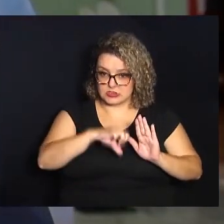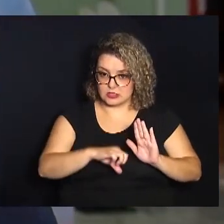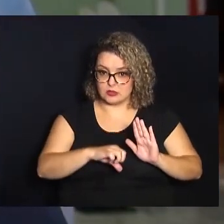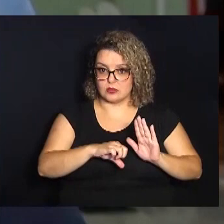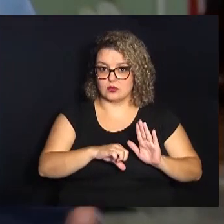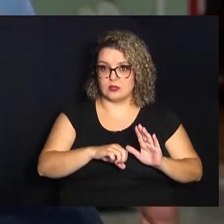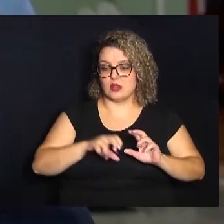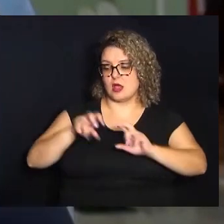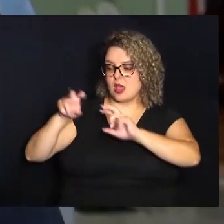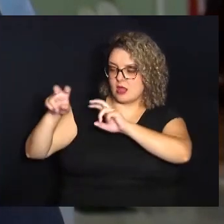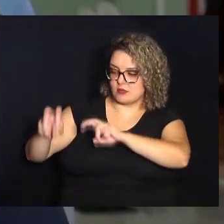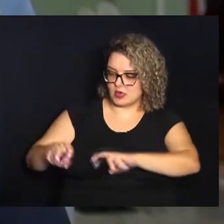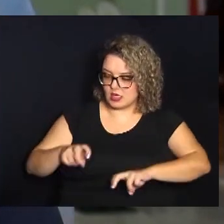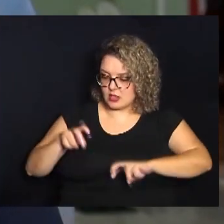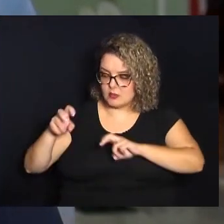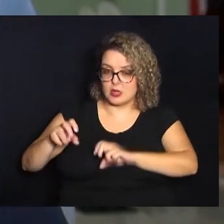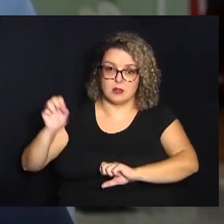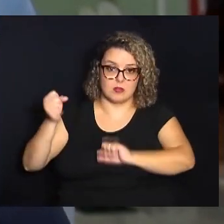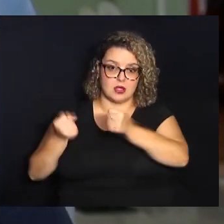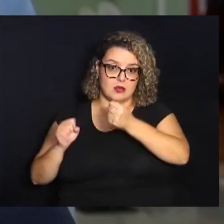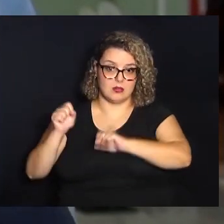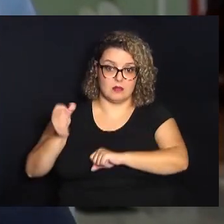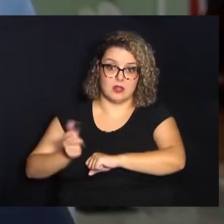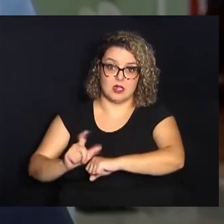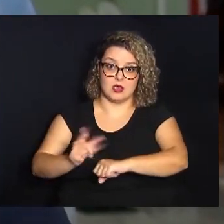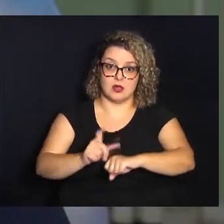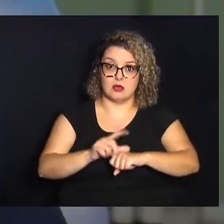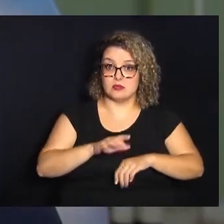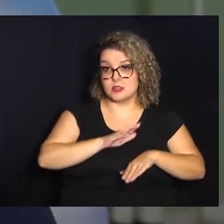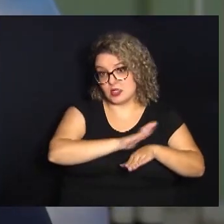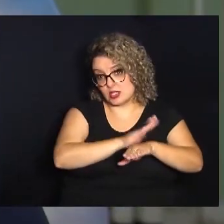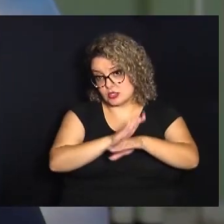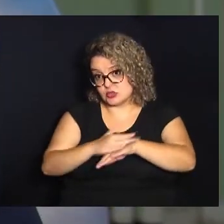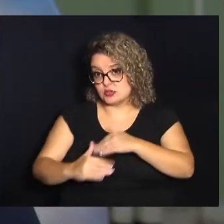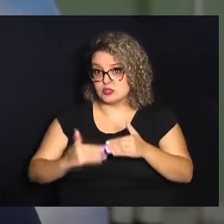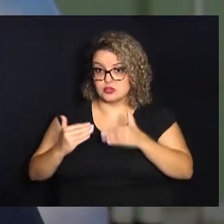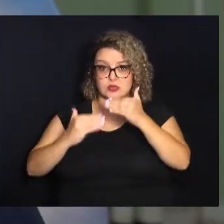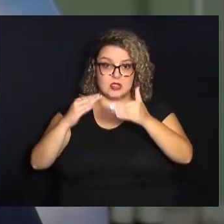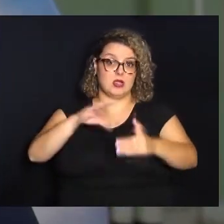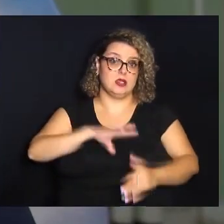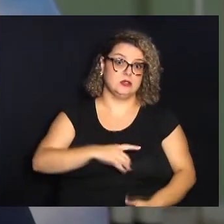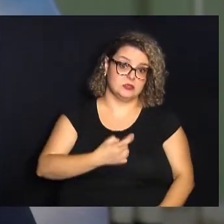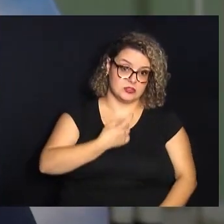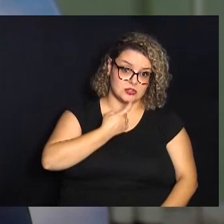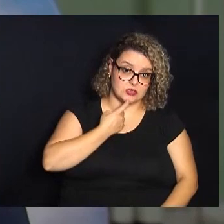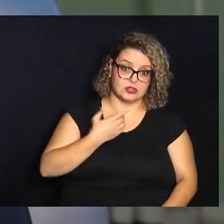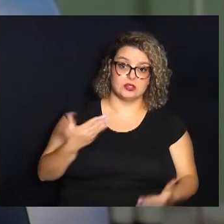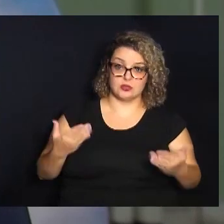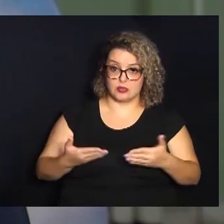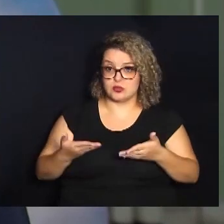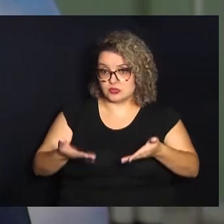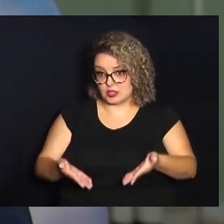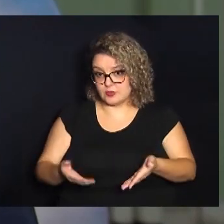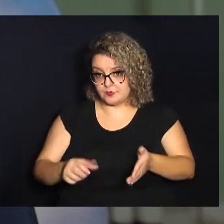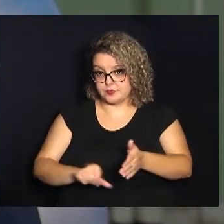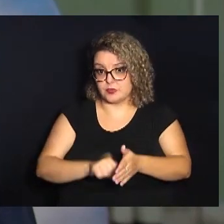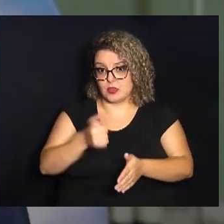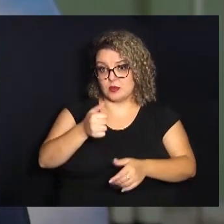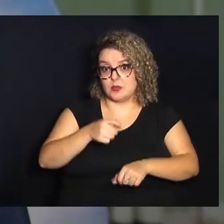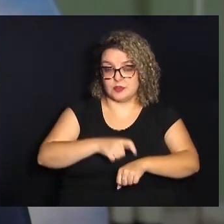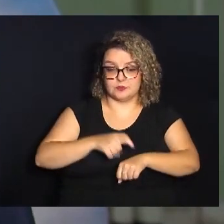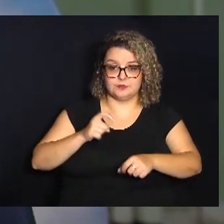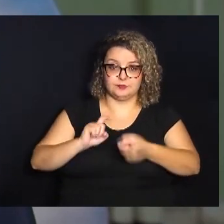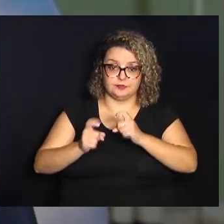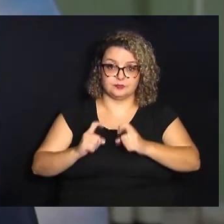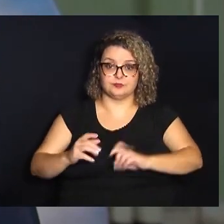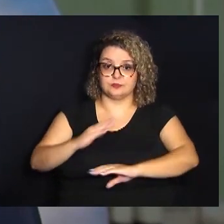comércio e ajudaram a formar Campinas, a cidade que ela é hoje. Na primeira parte da sessão, no dia 21 de fevereiro, marcou